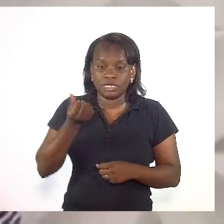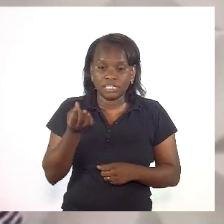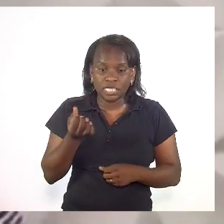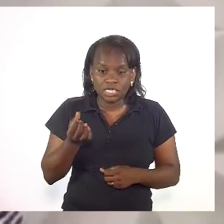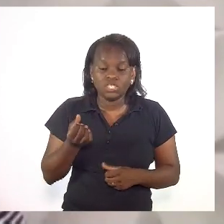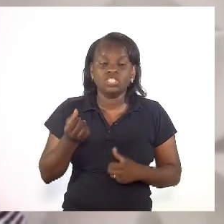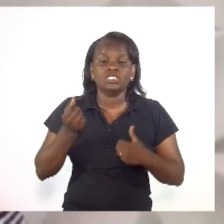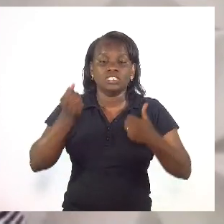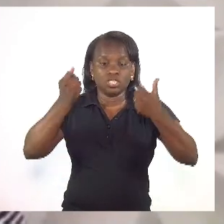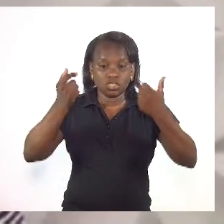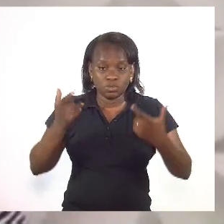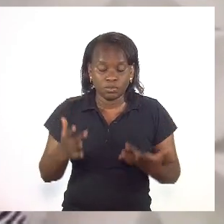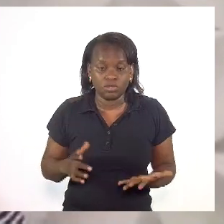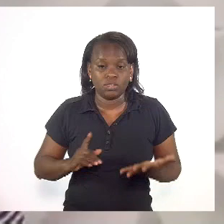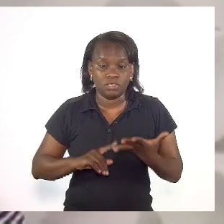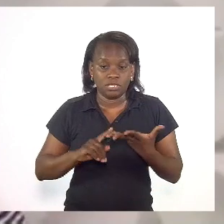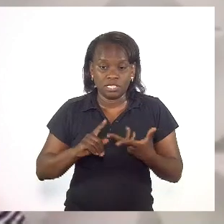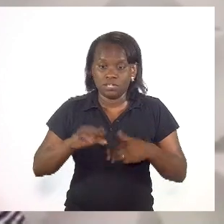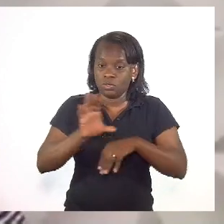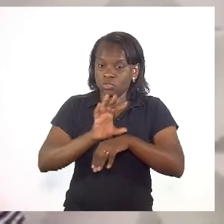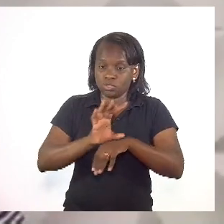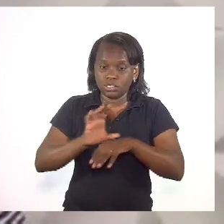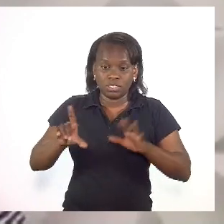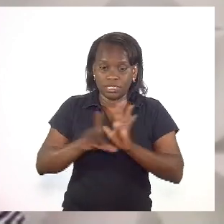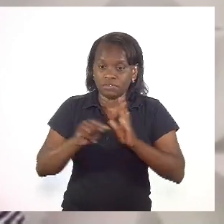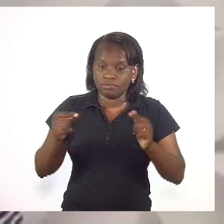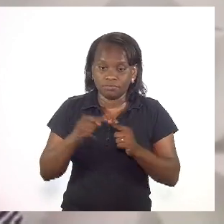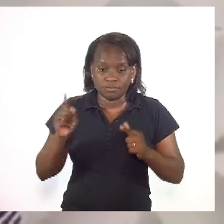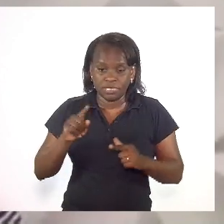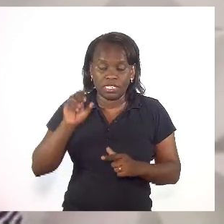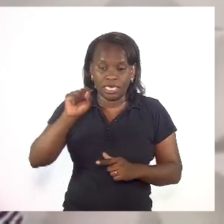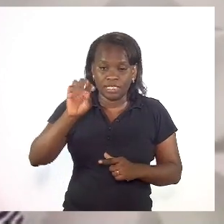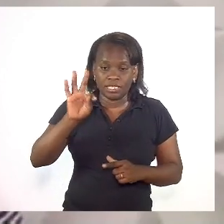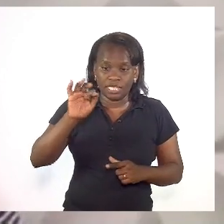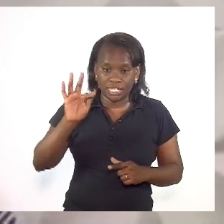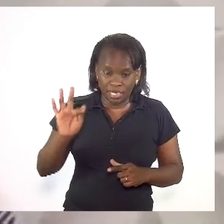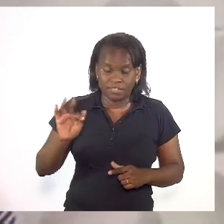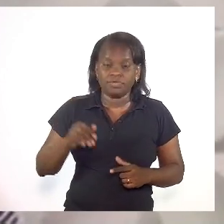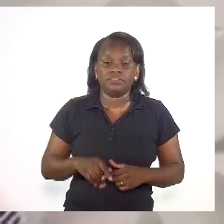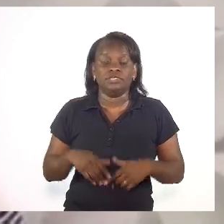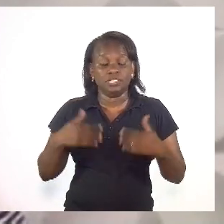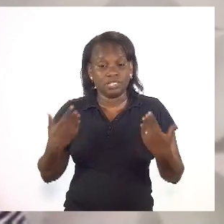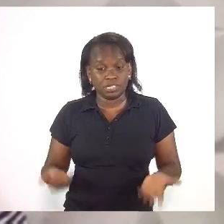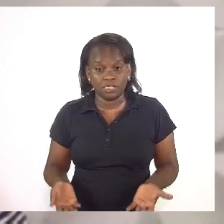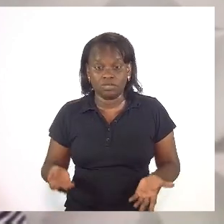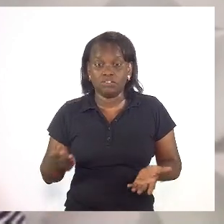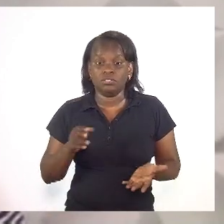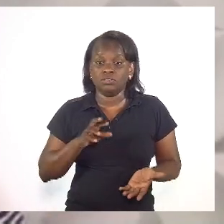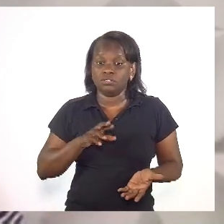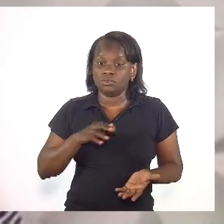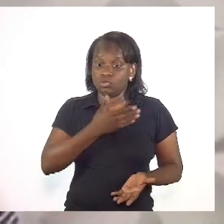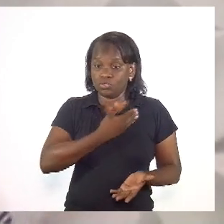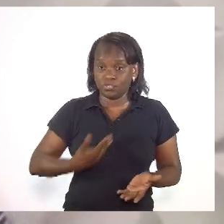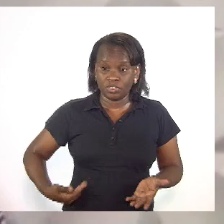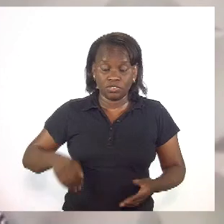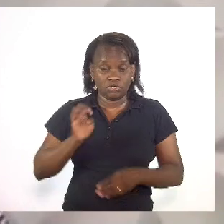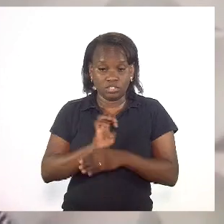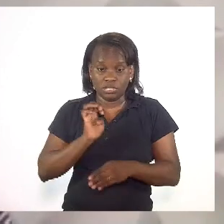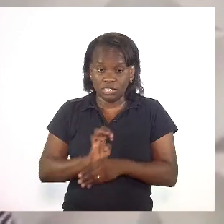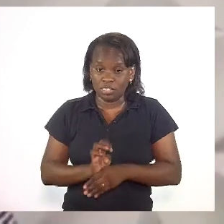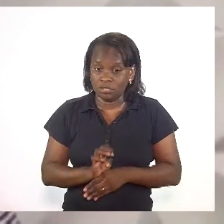que foi considerado inconstitucional no Supremo Tribunal Federal, portanto, não estaria o governo do